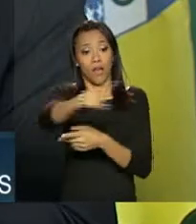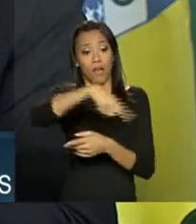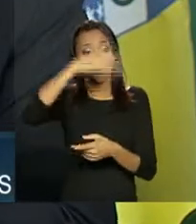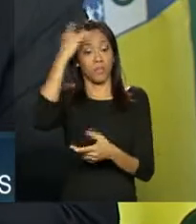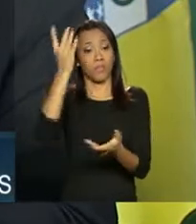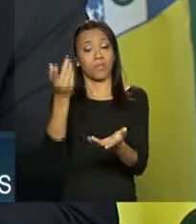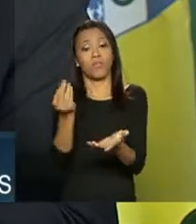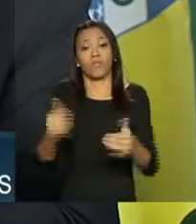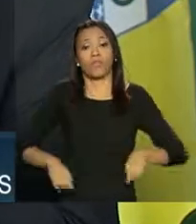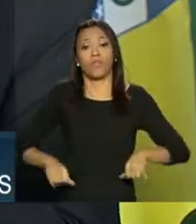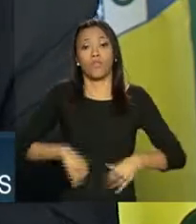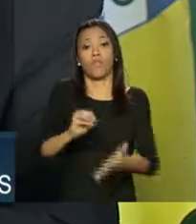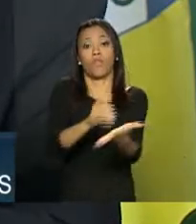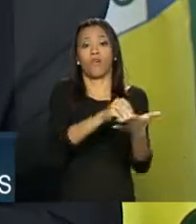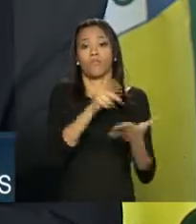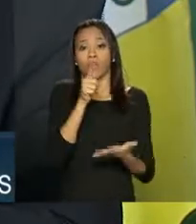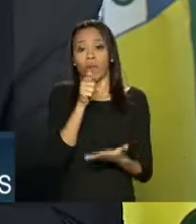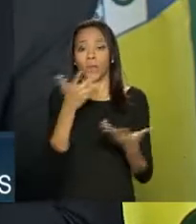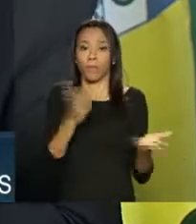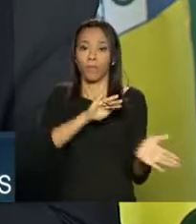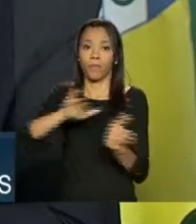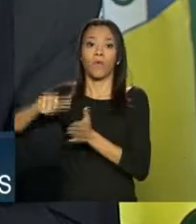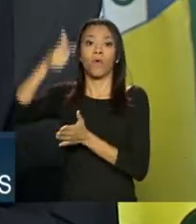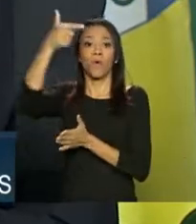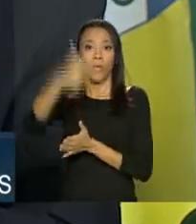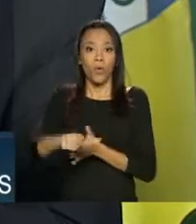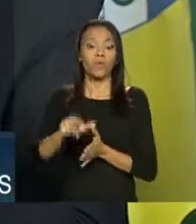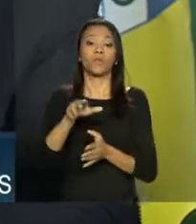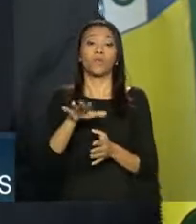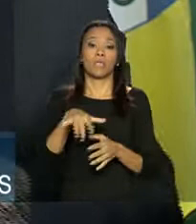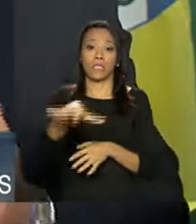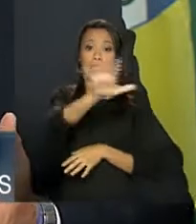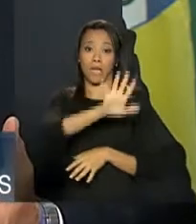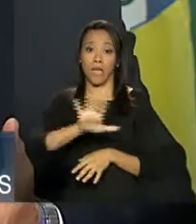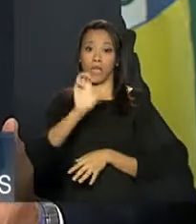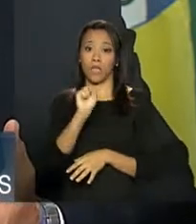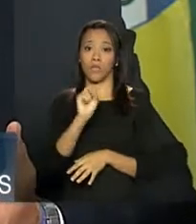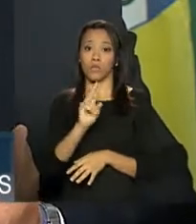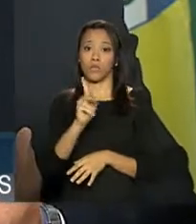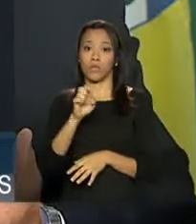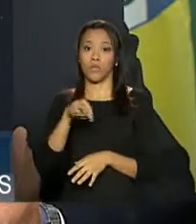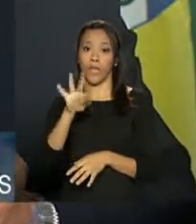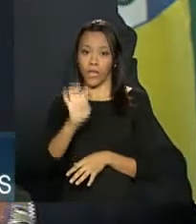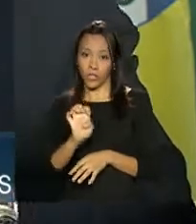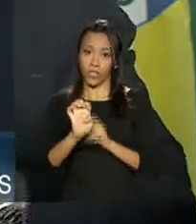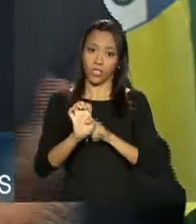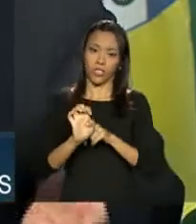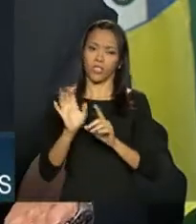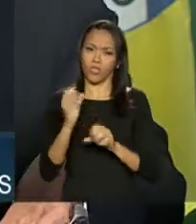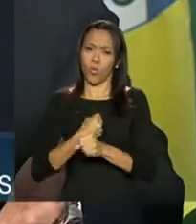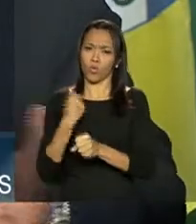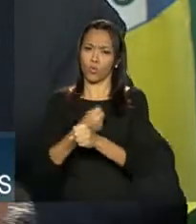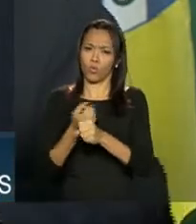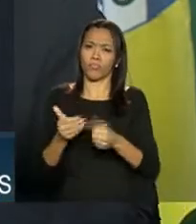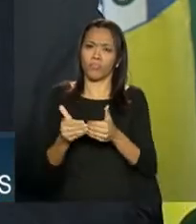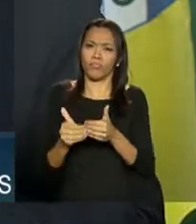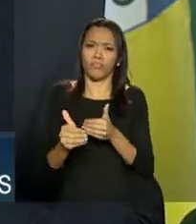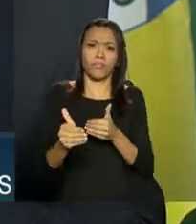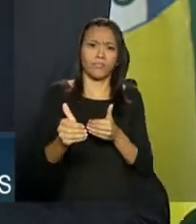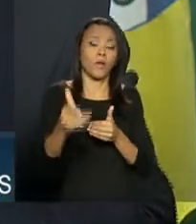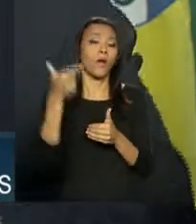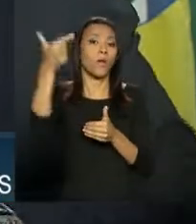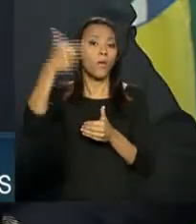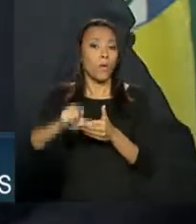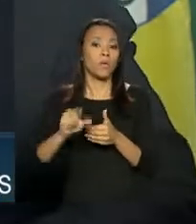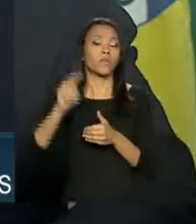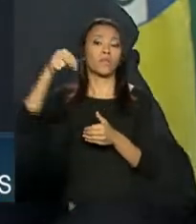a região sudeste as obras estão em andamento algumas soluções da região Nordeste como essas que eu falei